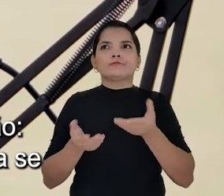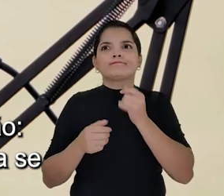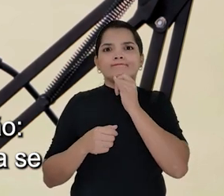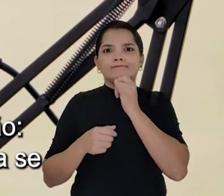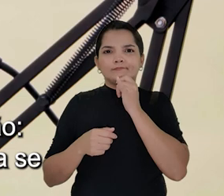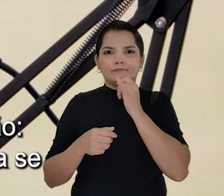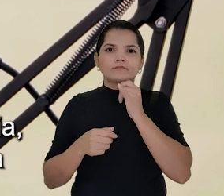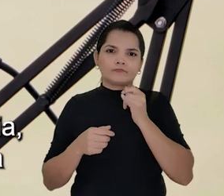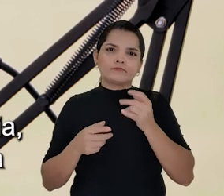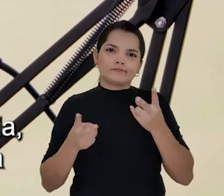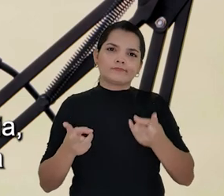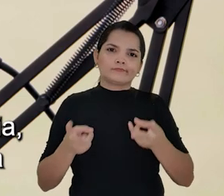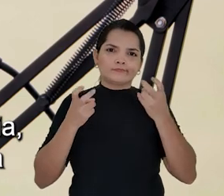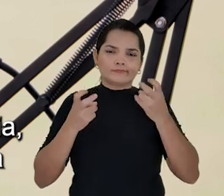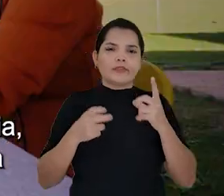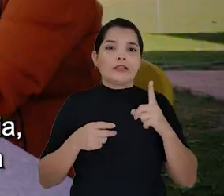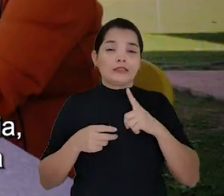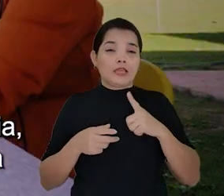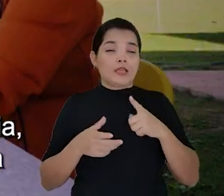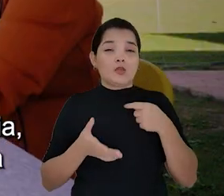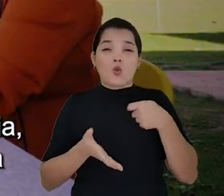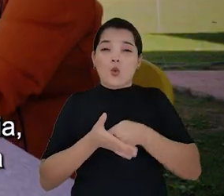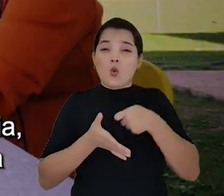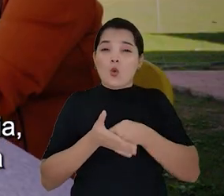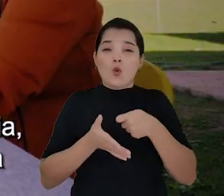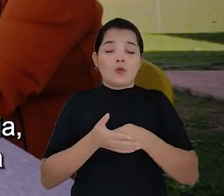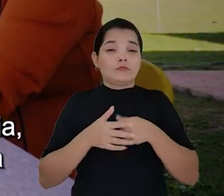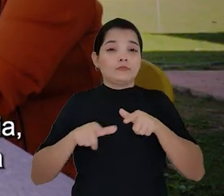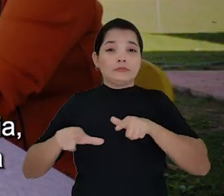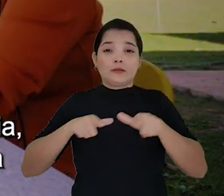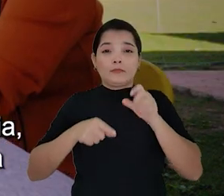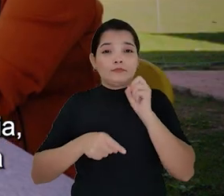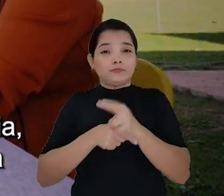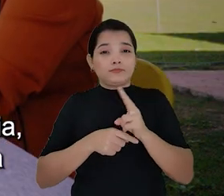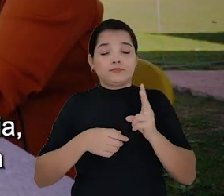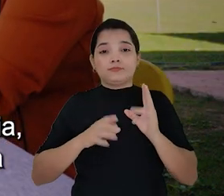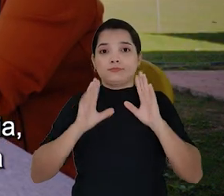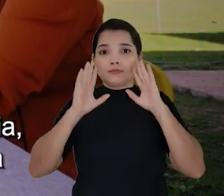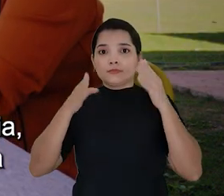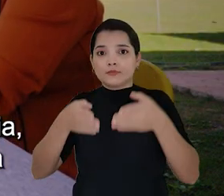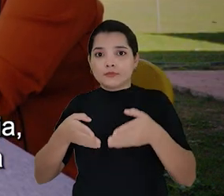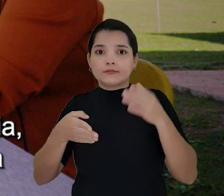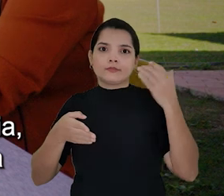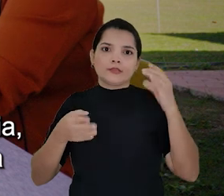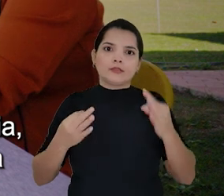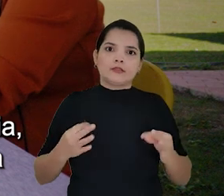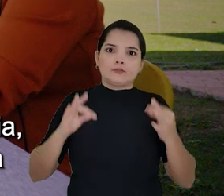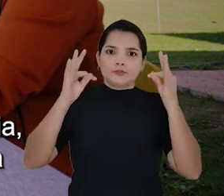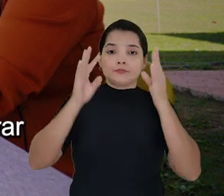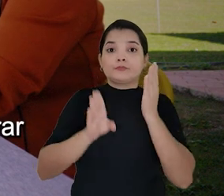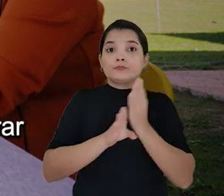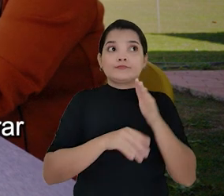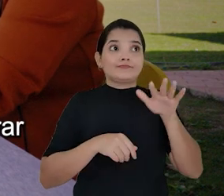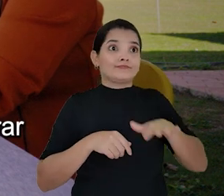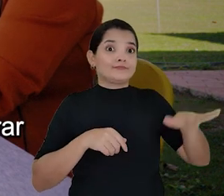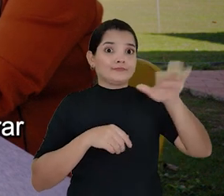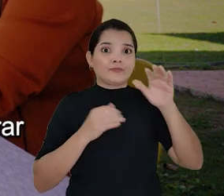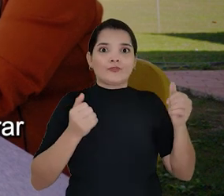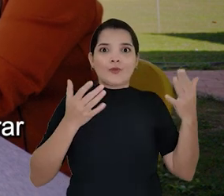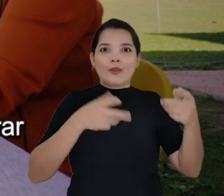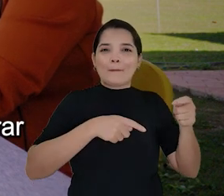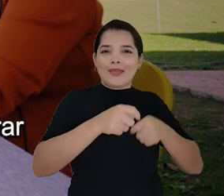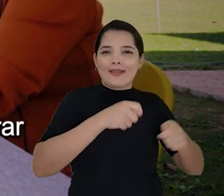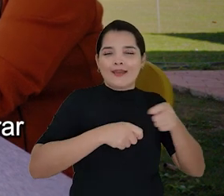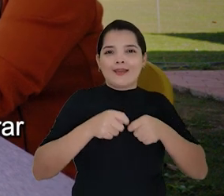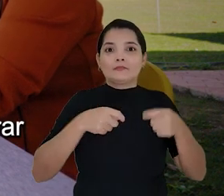identificar uma pressão para se gerar empregos voltados pra Ciência e Tecnologia até por uma demanda massiva do mercado para absorver esses